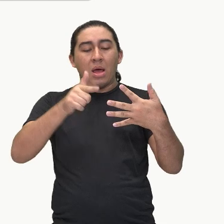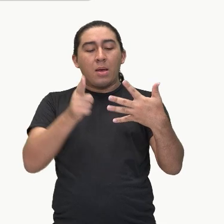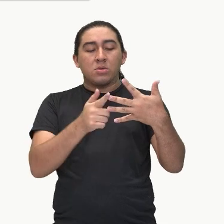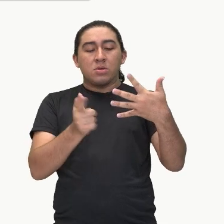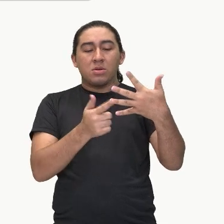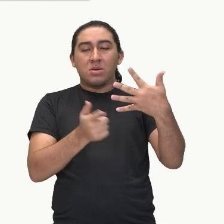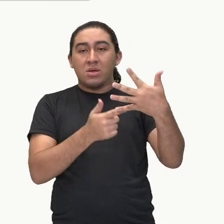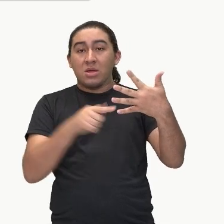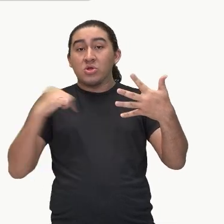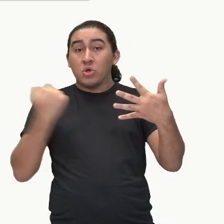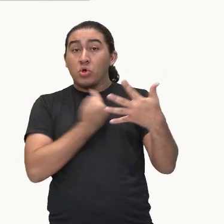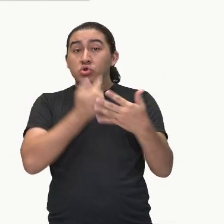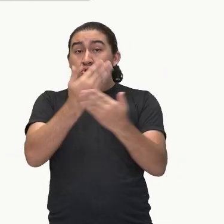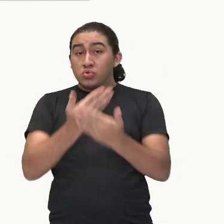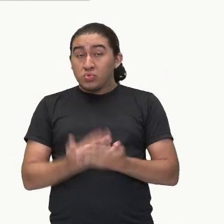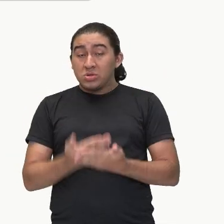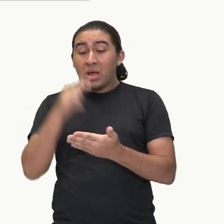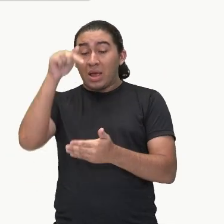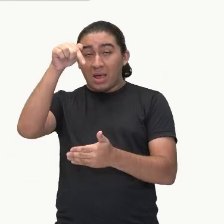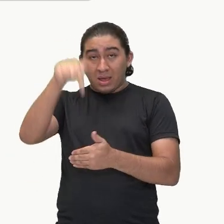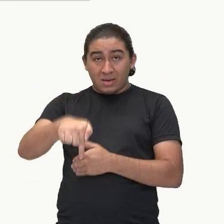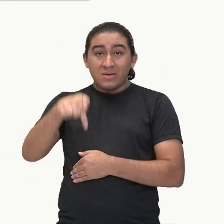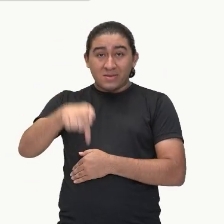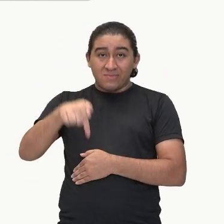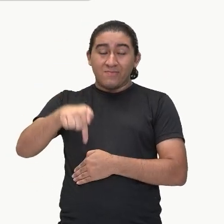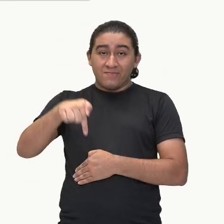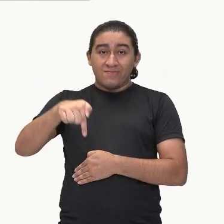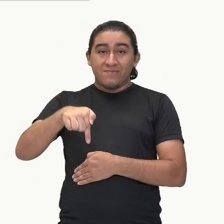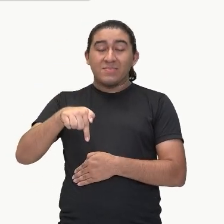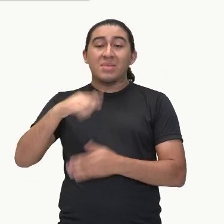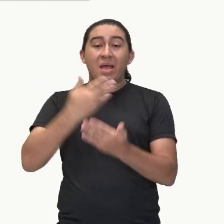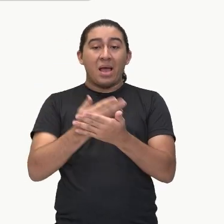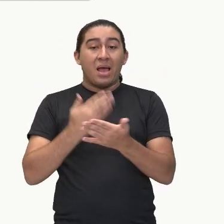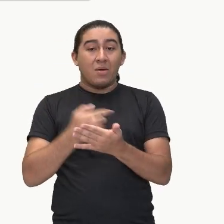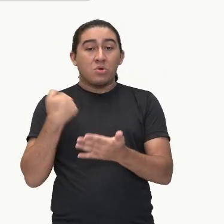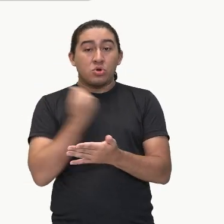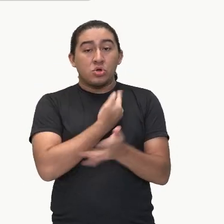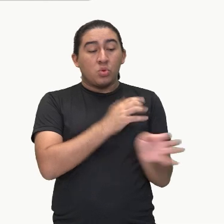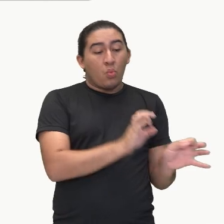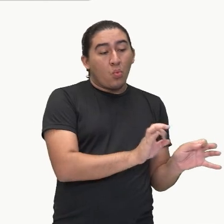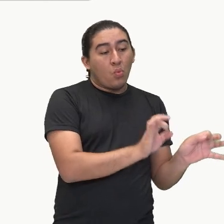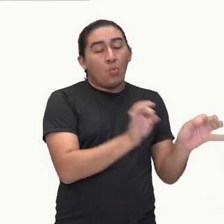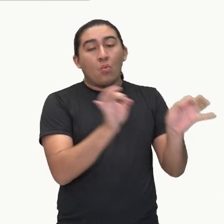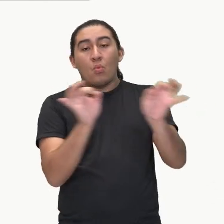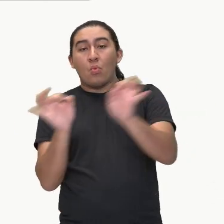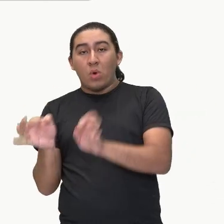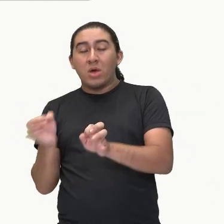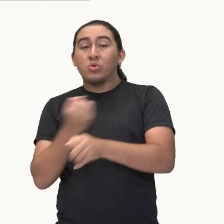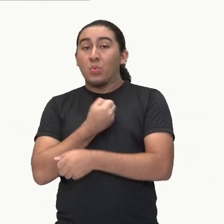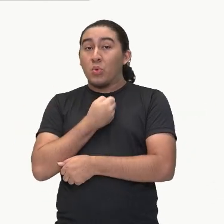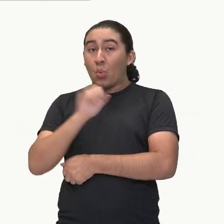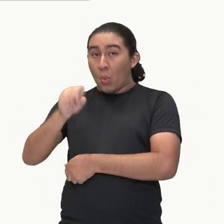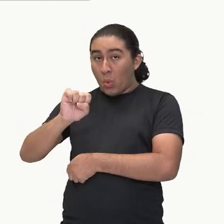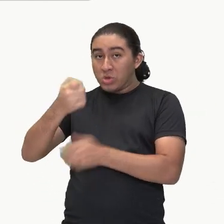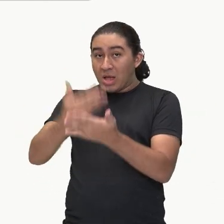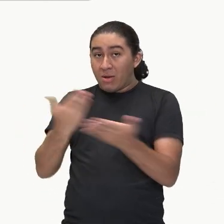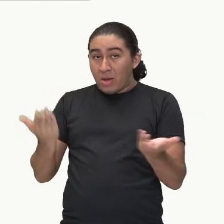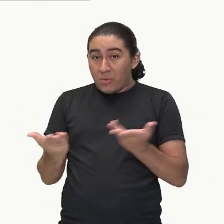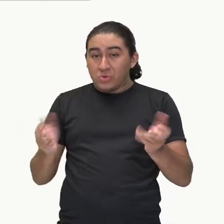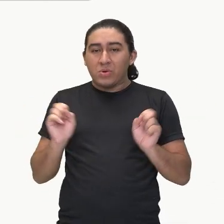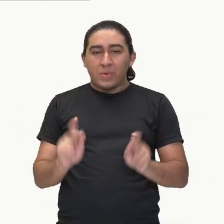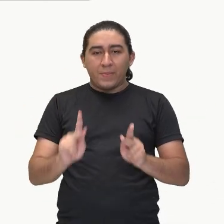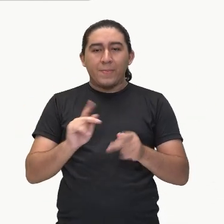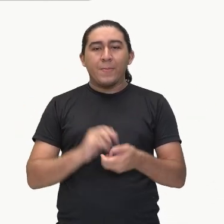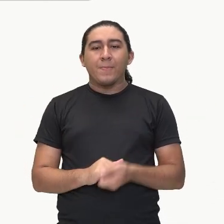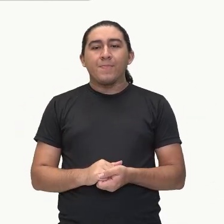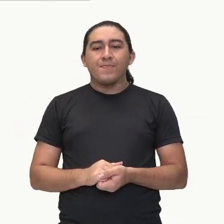vamos estudar aqui ao longo desta nossa aula de número 8 do nosso módulo, ok? E